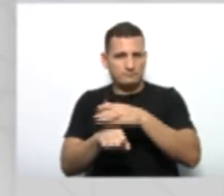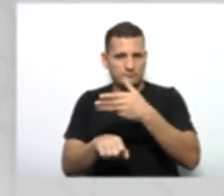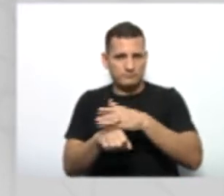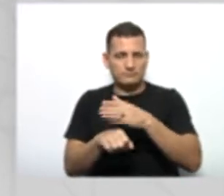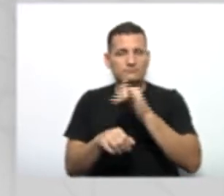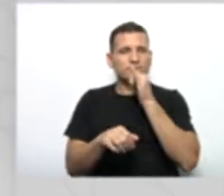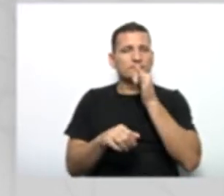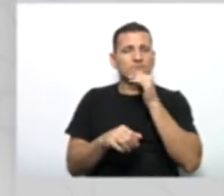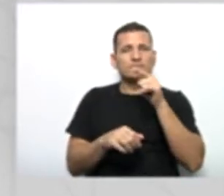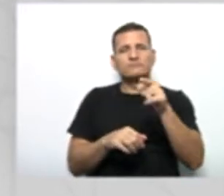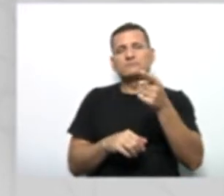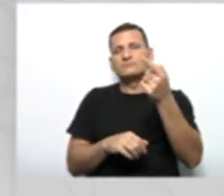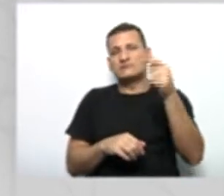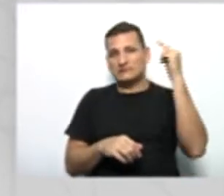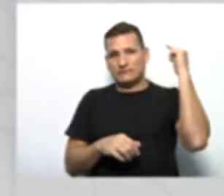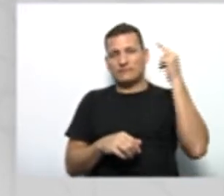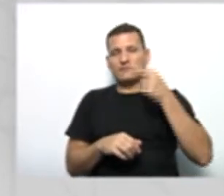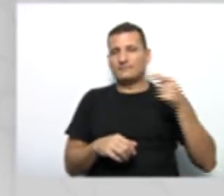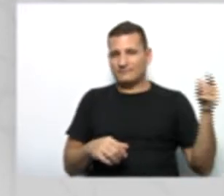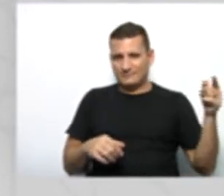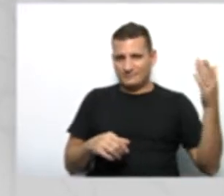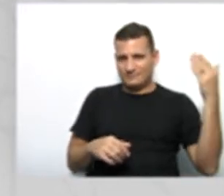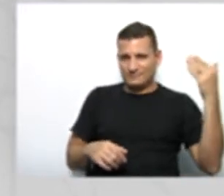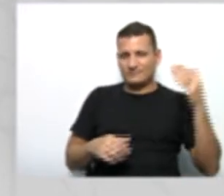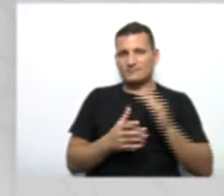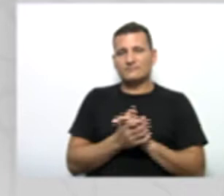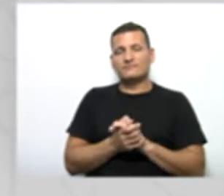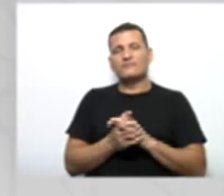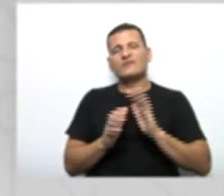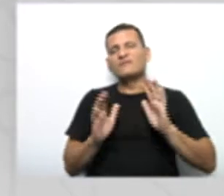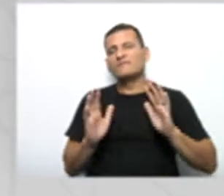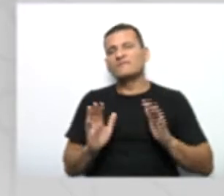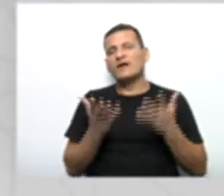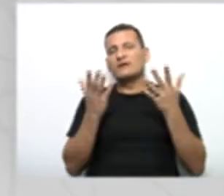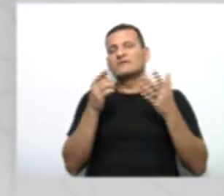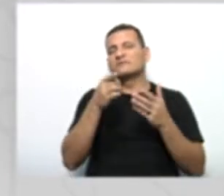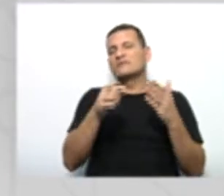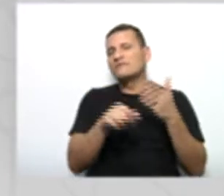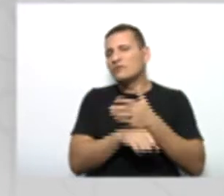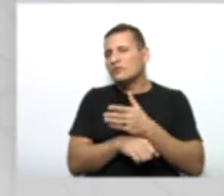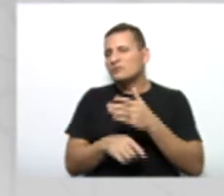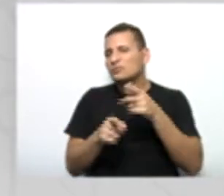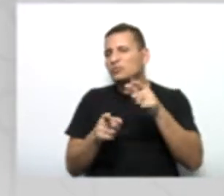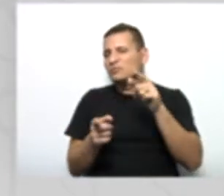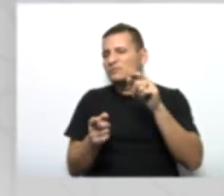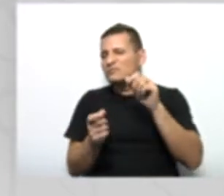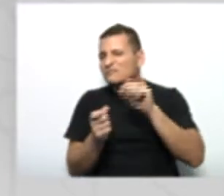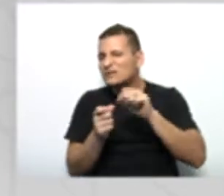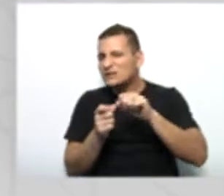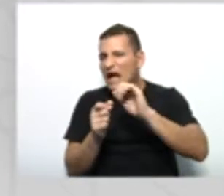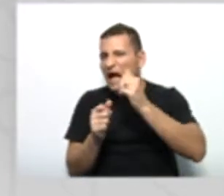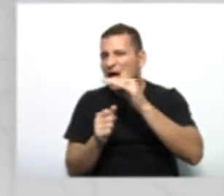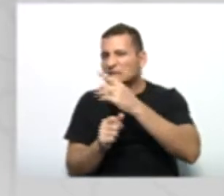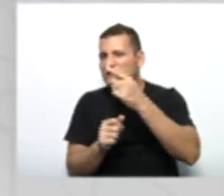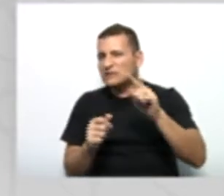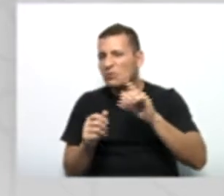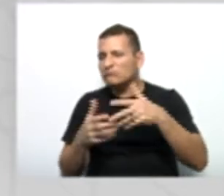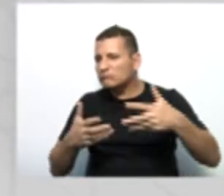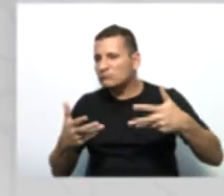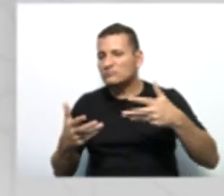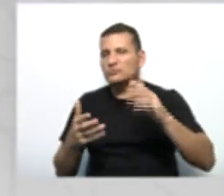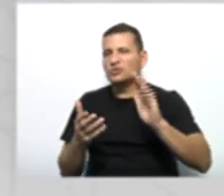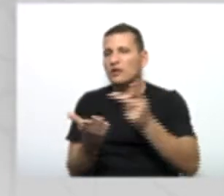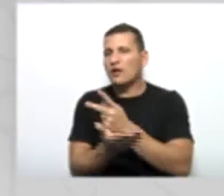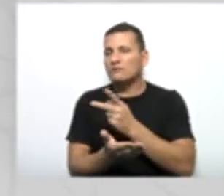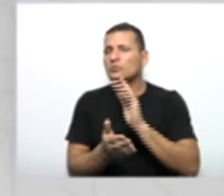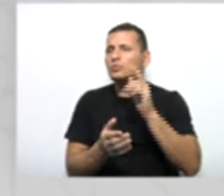sua ação semana passada, naquela festa que você foi errada. Aí, quando você pergunta o porquê de